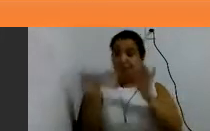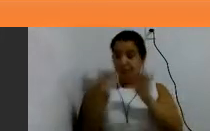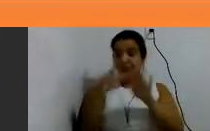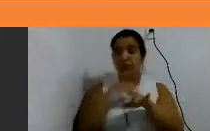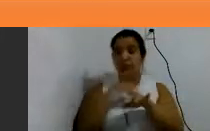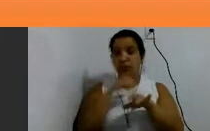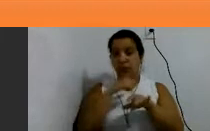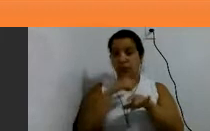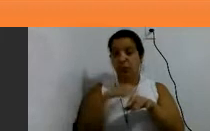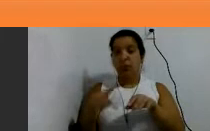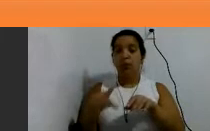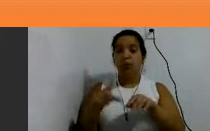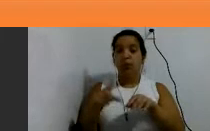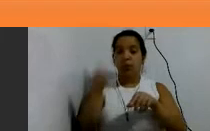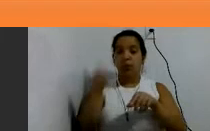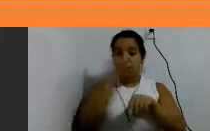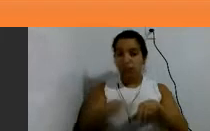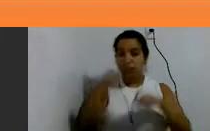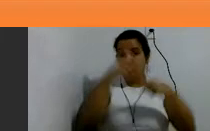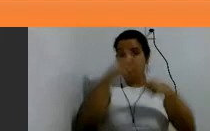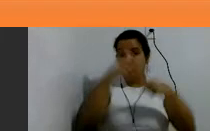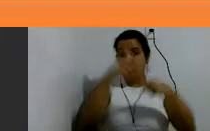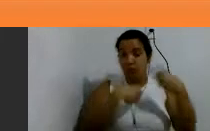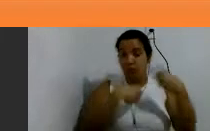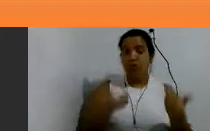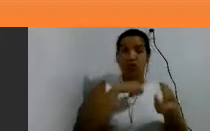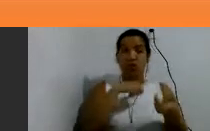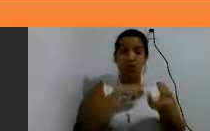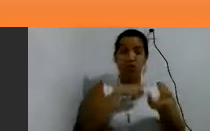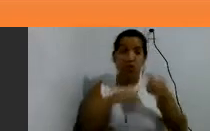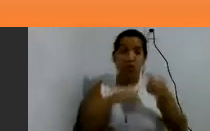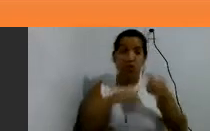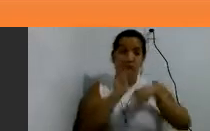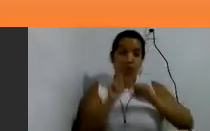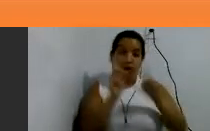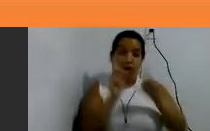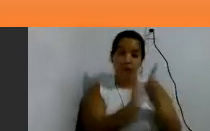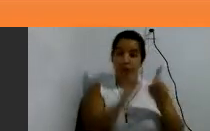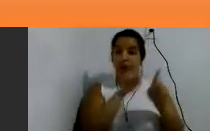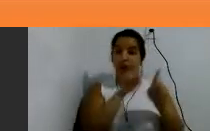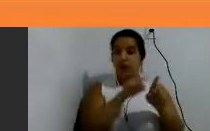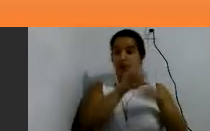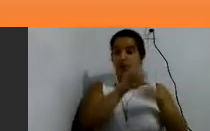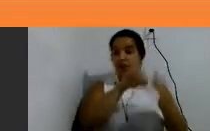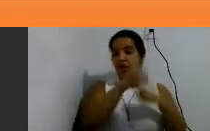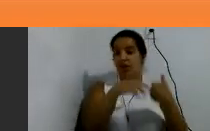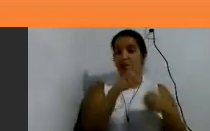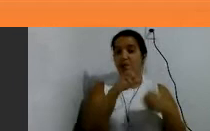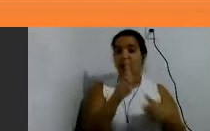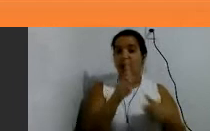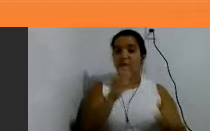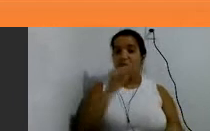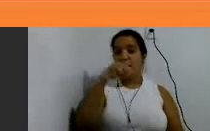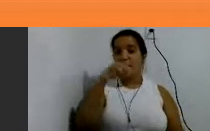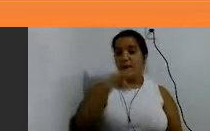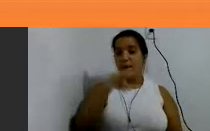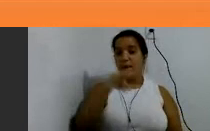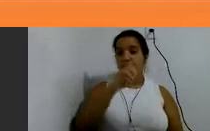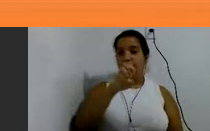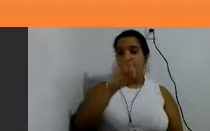ciclo sexuado, onde a gente tem uma parcela desses trofozoítos que vão se transformar em gametócitos. Então,